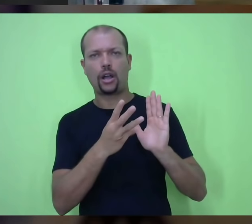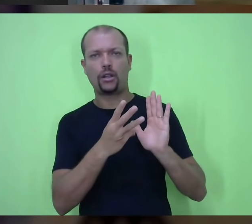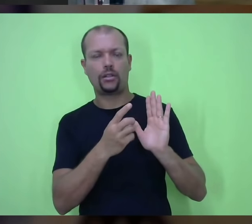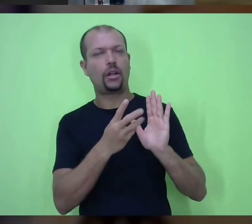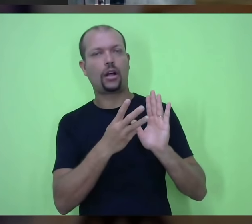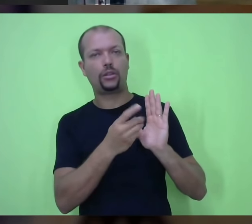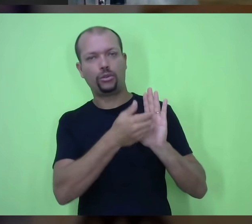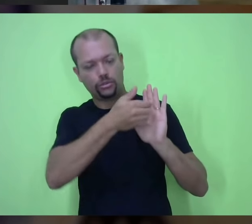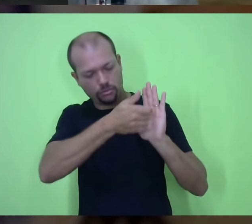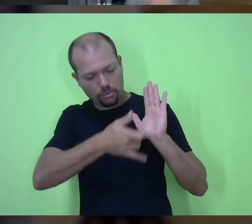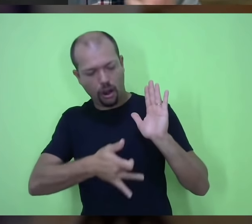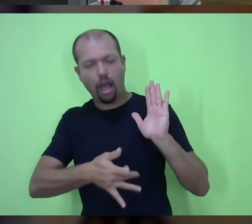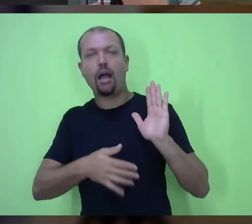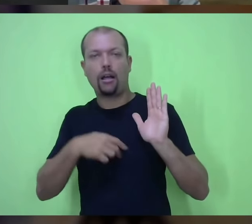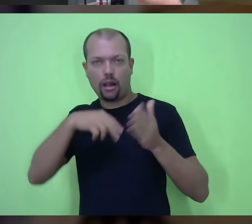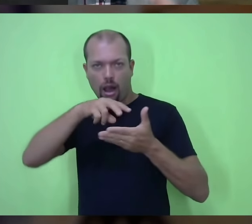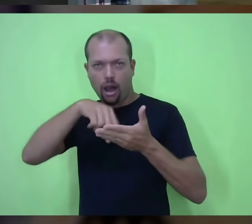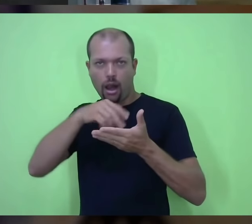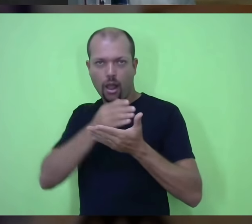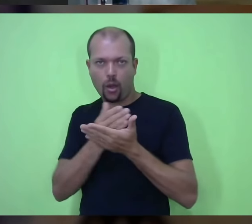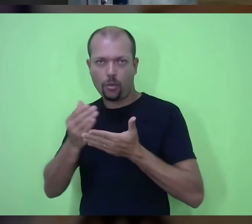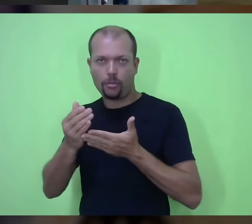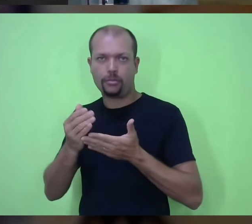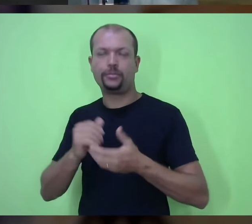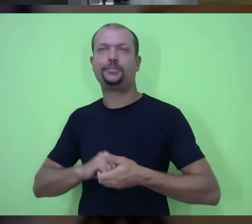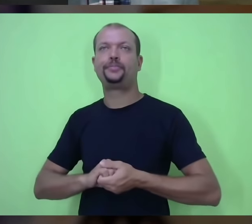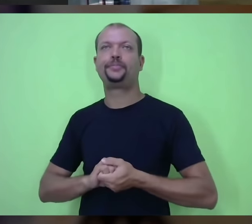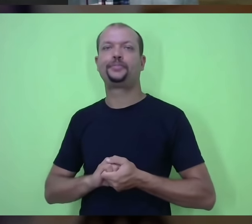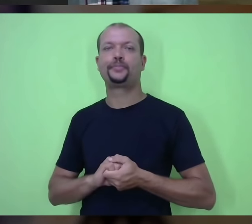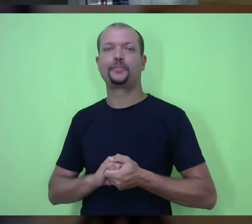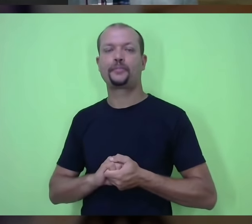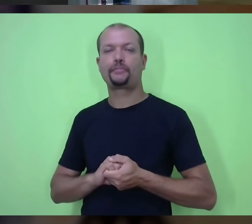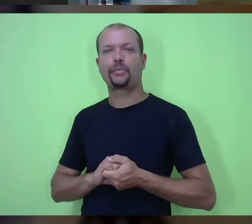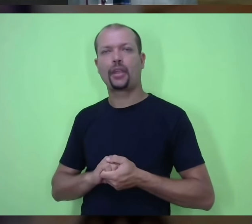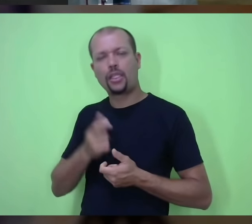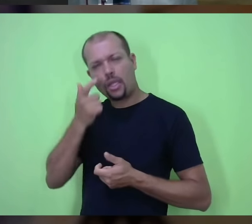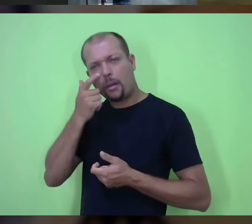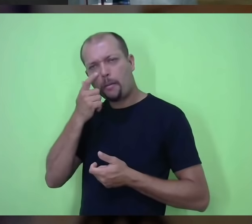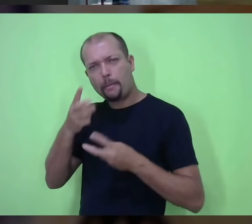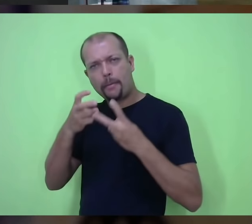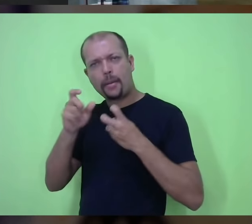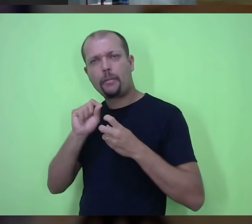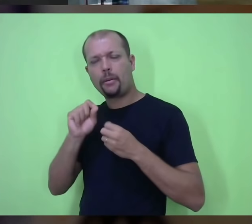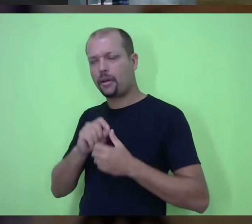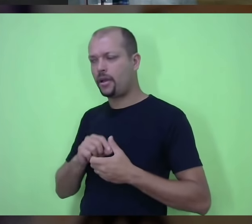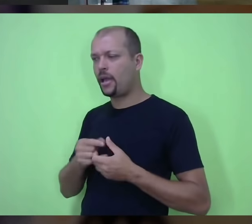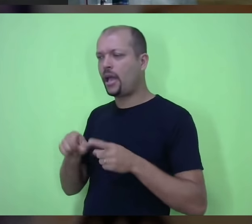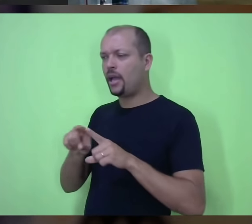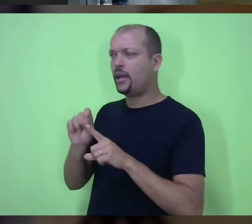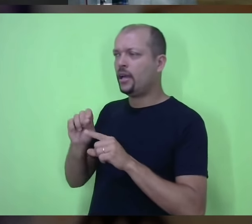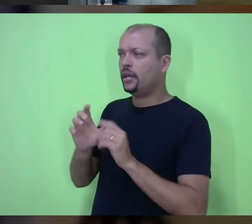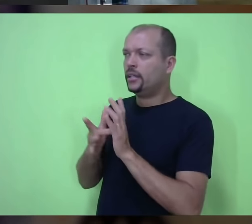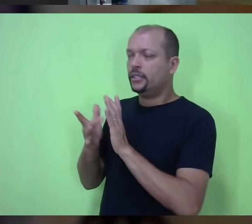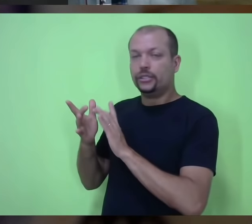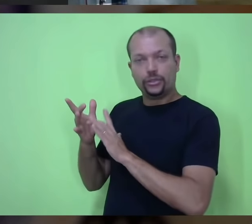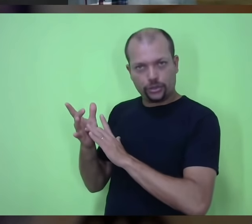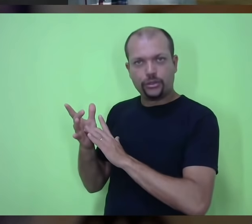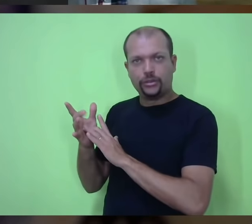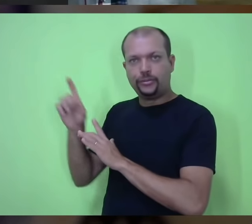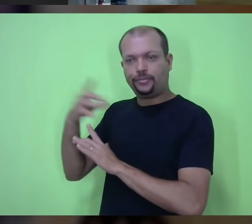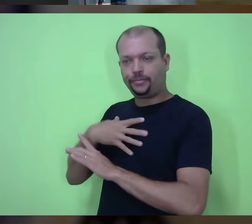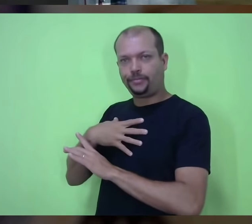em diante, lendo o iniciozinho do capítulo 5. Lá nós vemos o seguinte: tendo, pois,